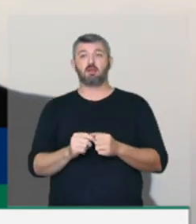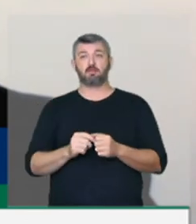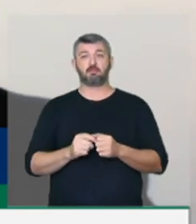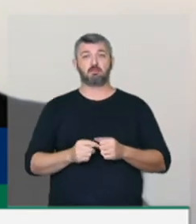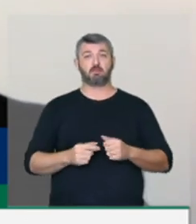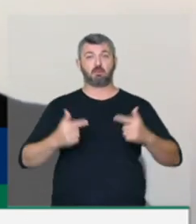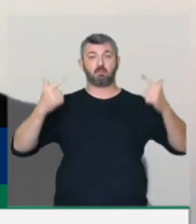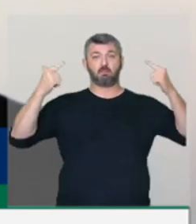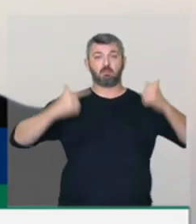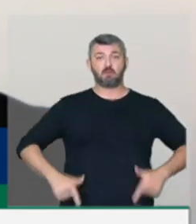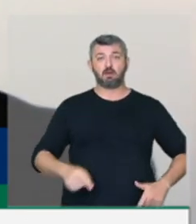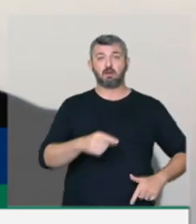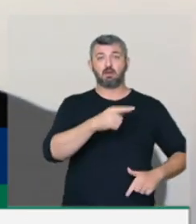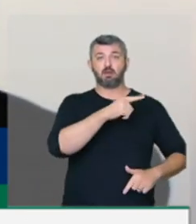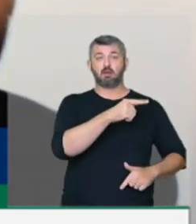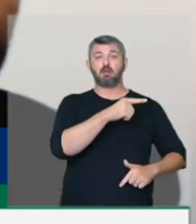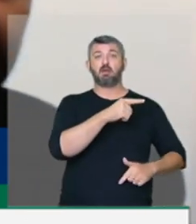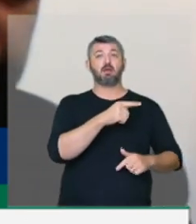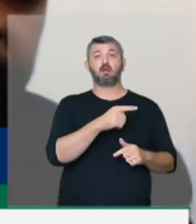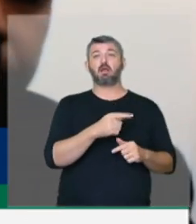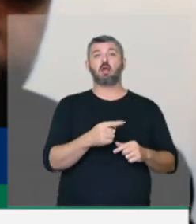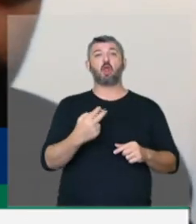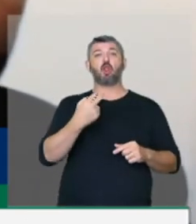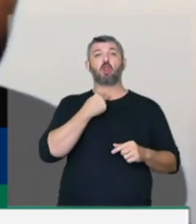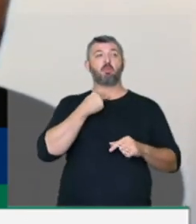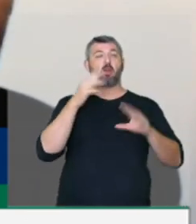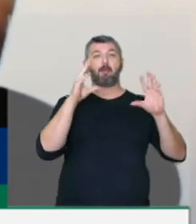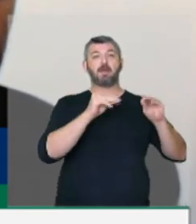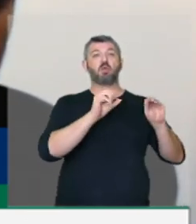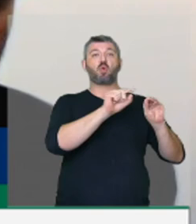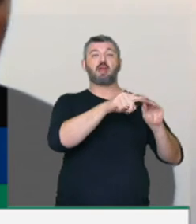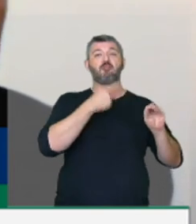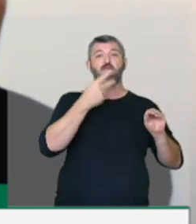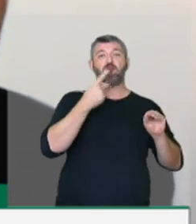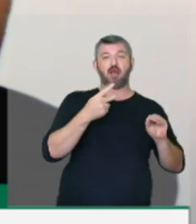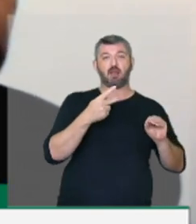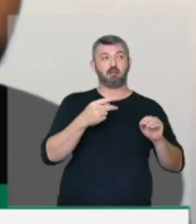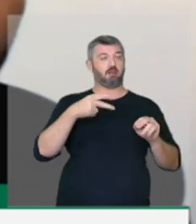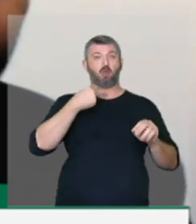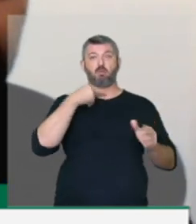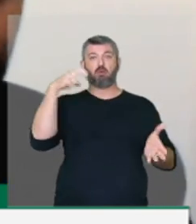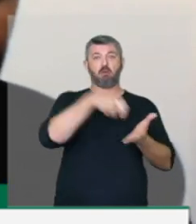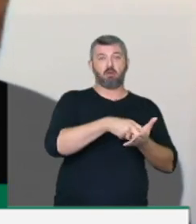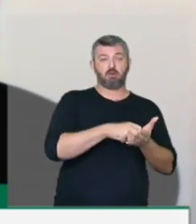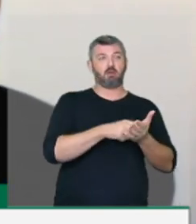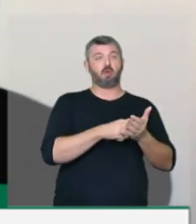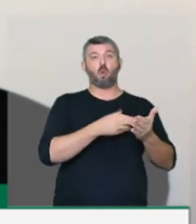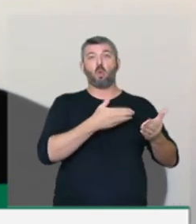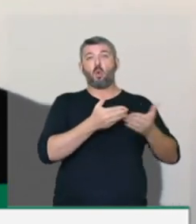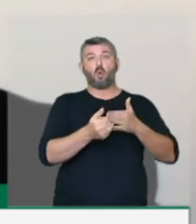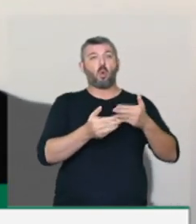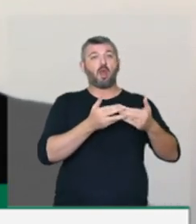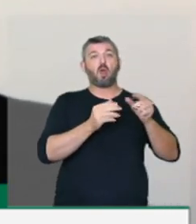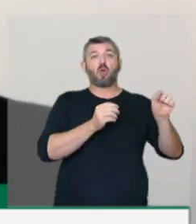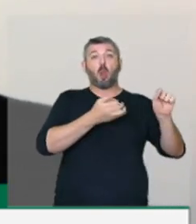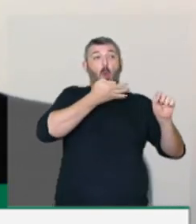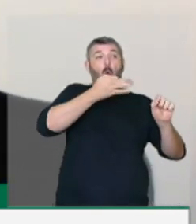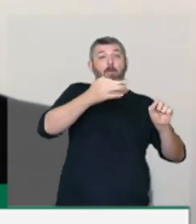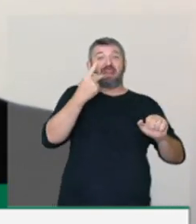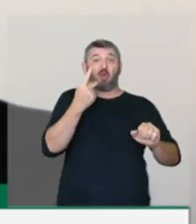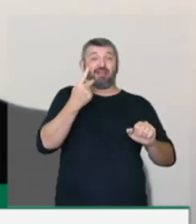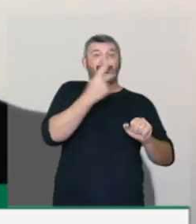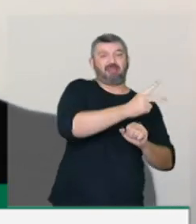imunidade material, ou seja, a inviolabilidade civil, penal, por quaisquer de suas opiniões,